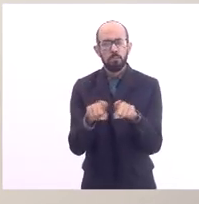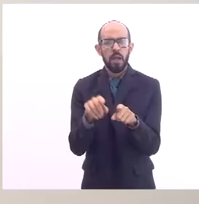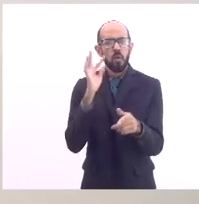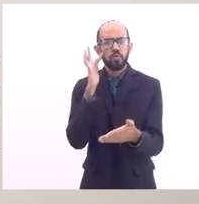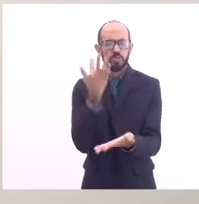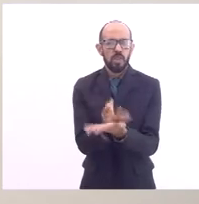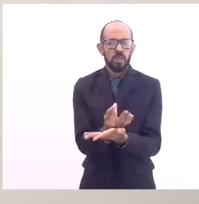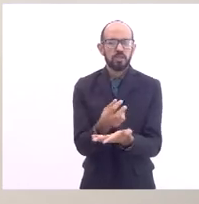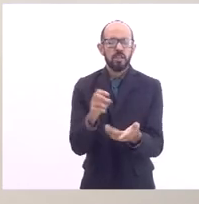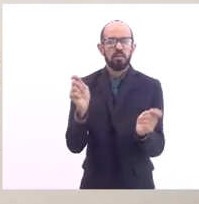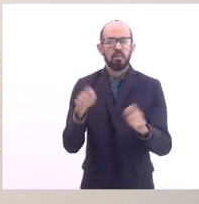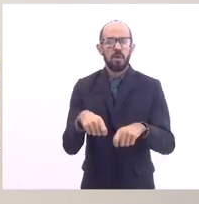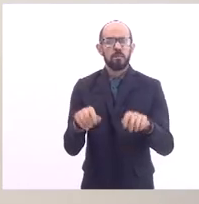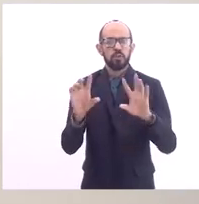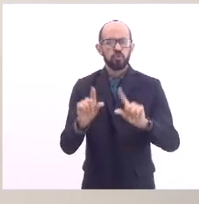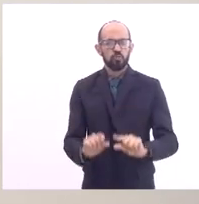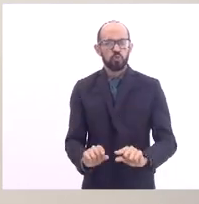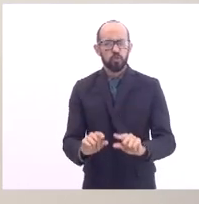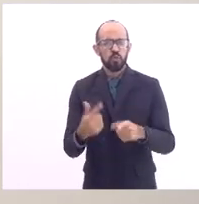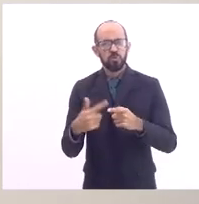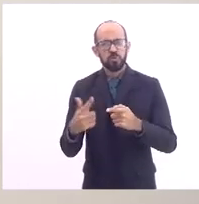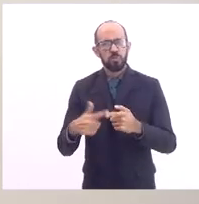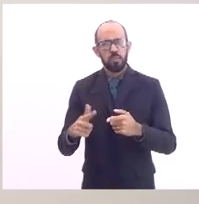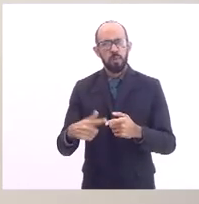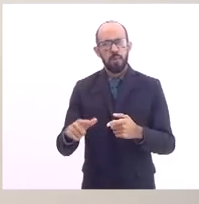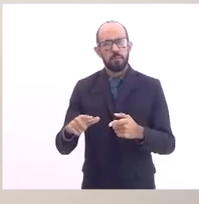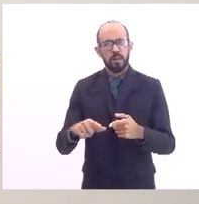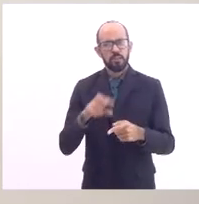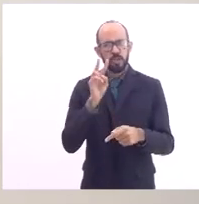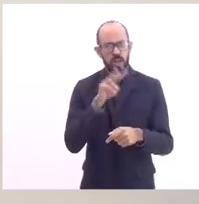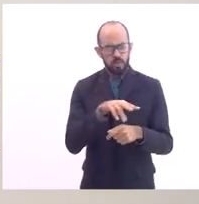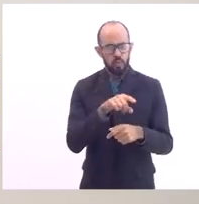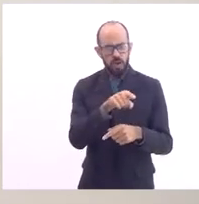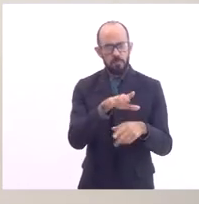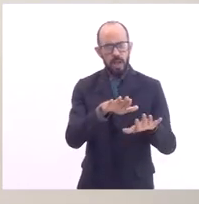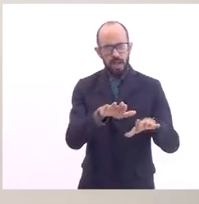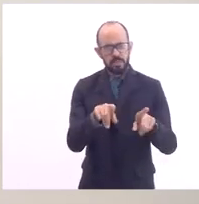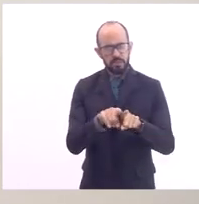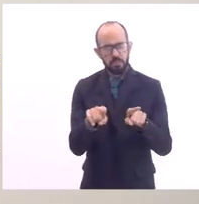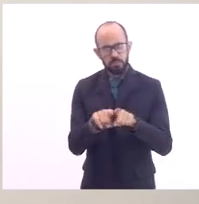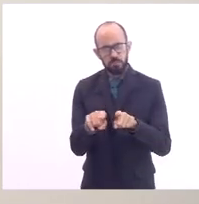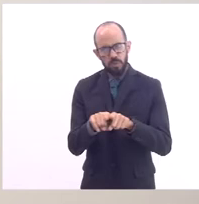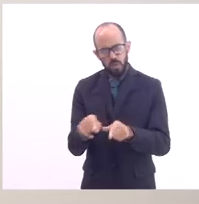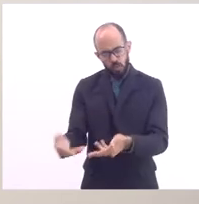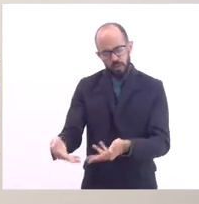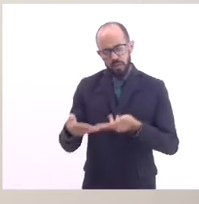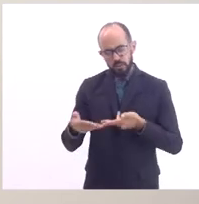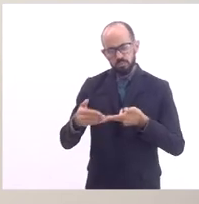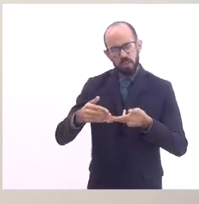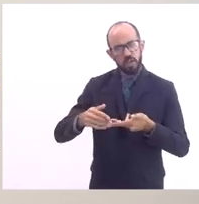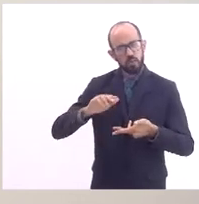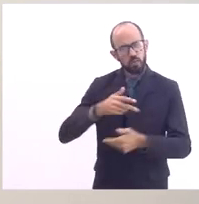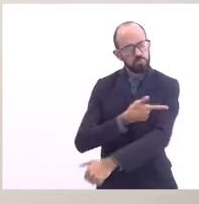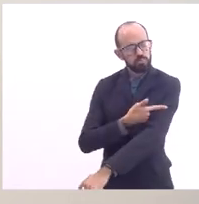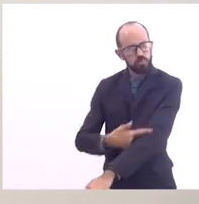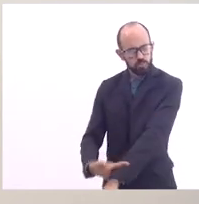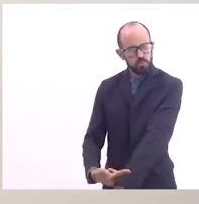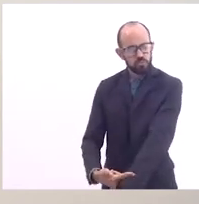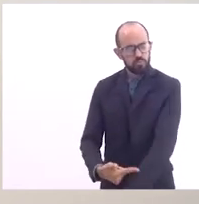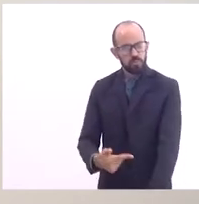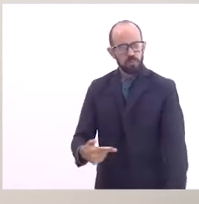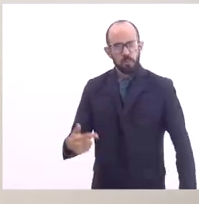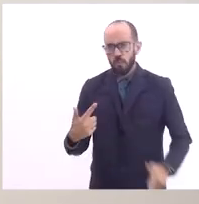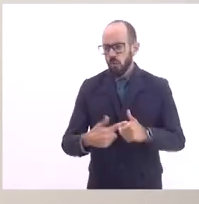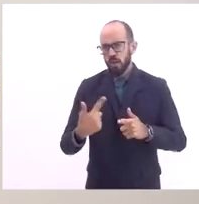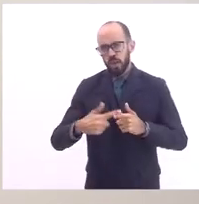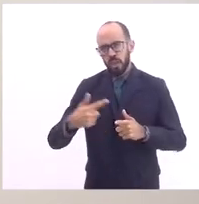esse problema de demanda por conta de leitura, e também um atendimento mais humanizado, porque as pessoas são